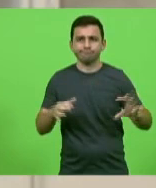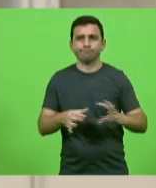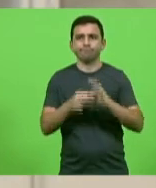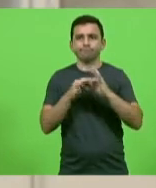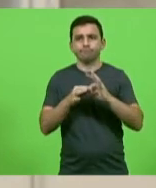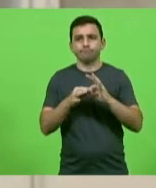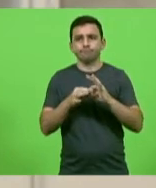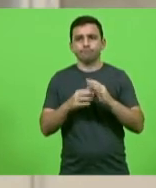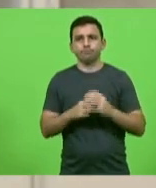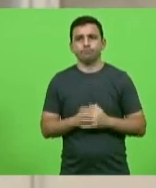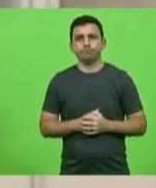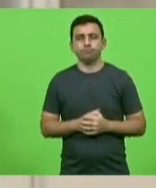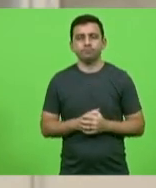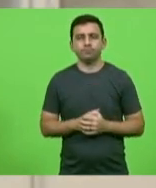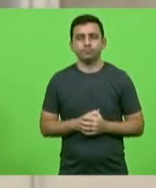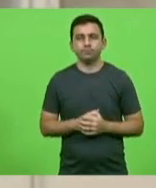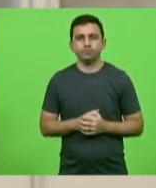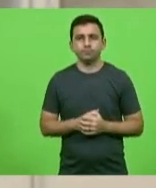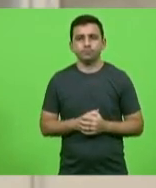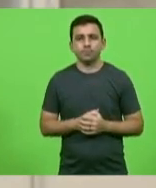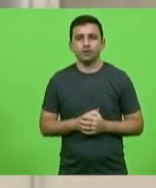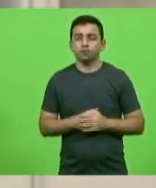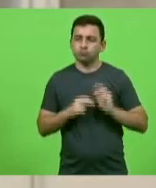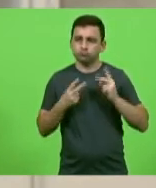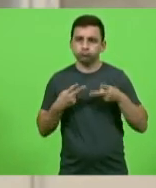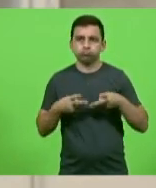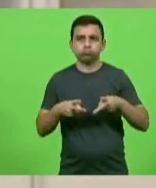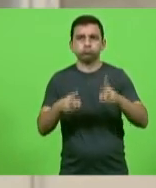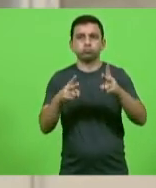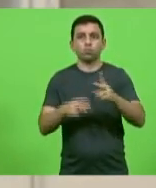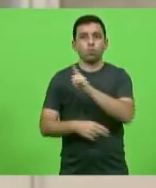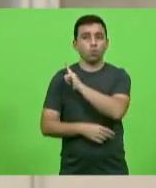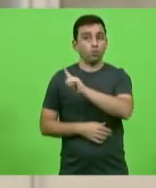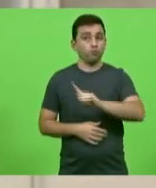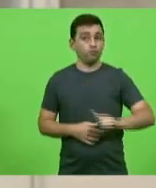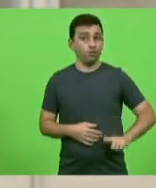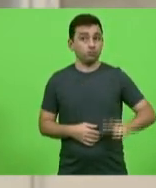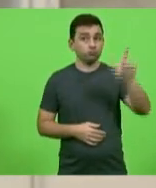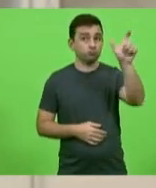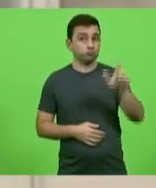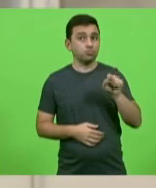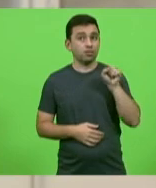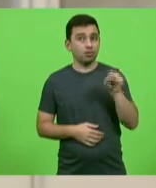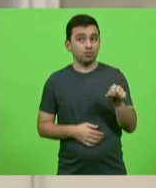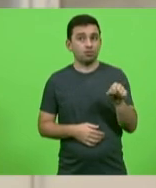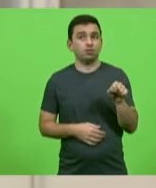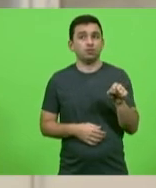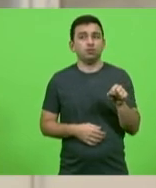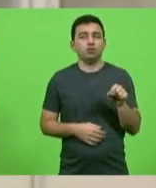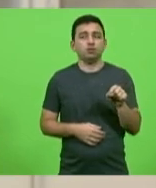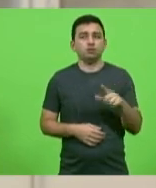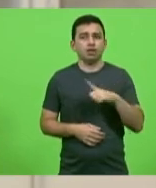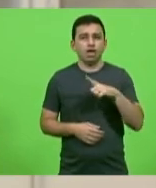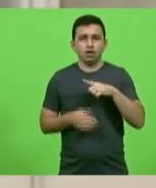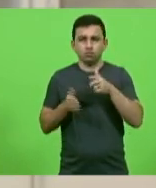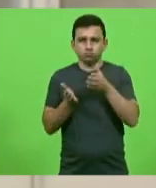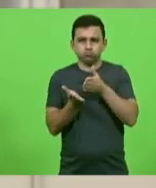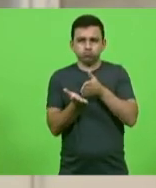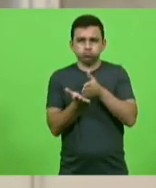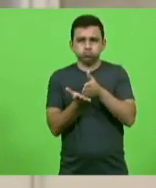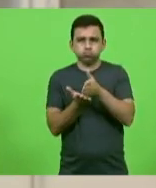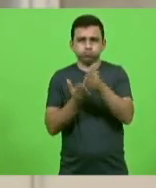do Estado e segue da importante que o governador exerce a direção